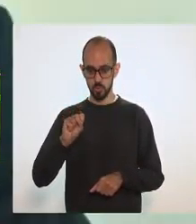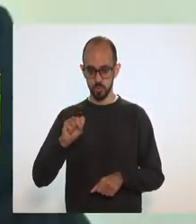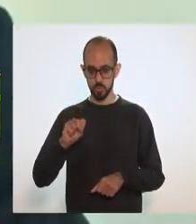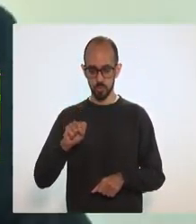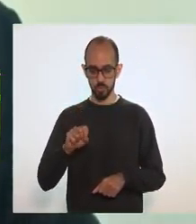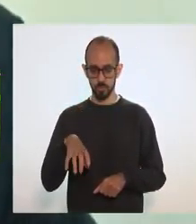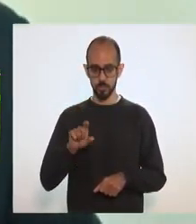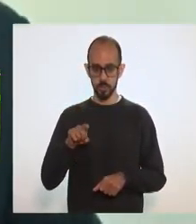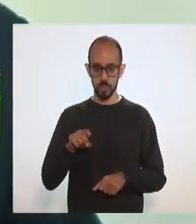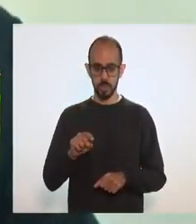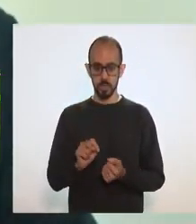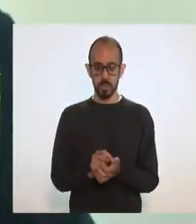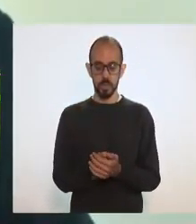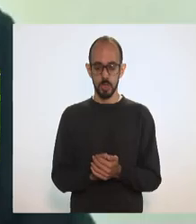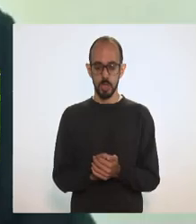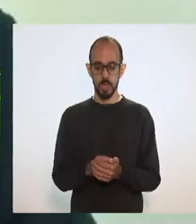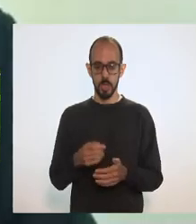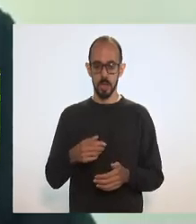Obrigado, deputado